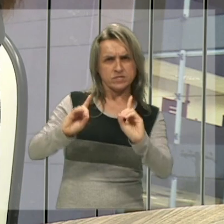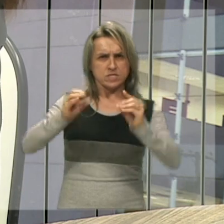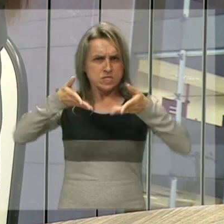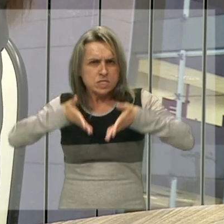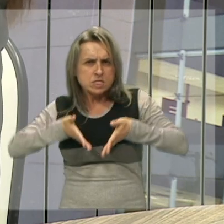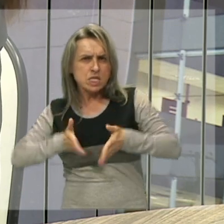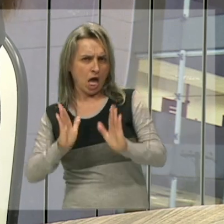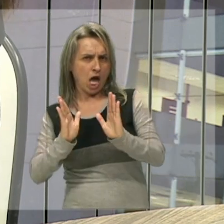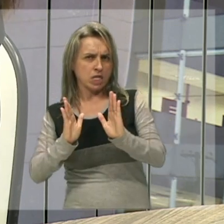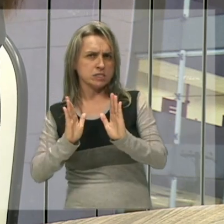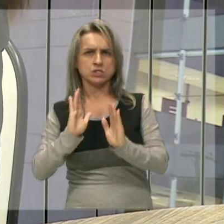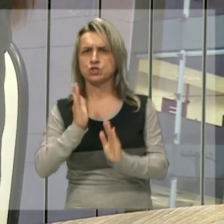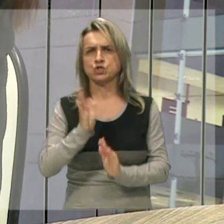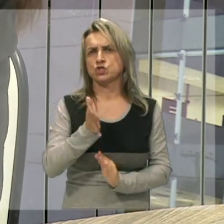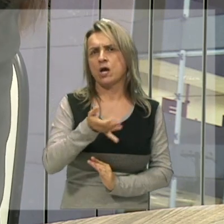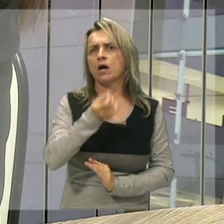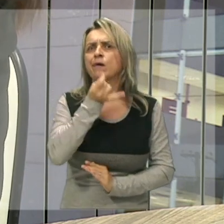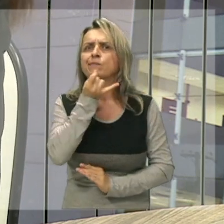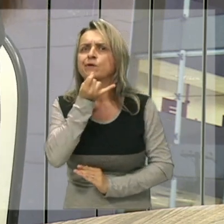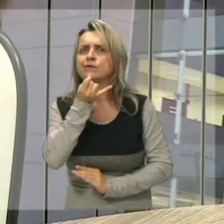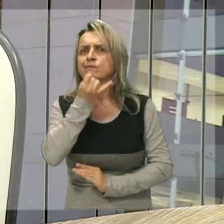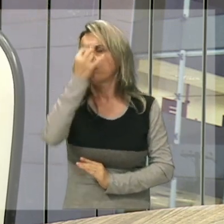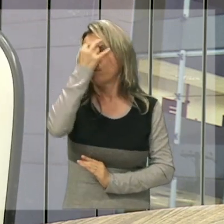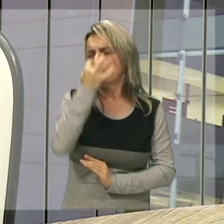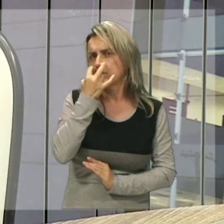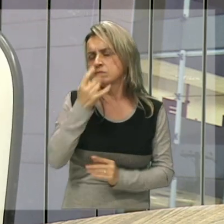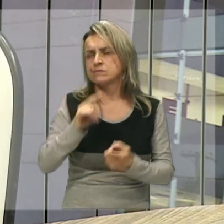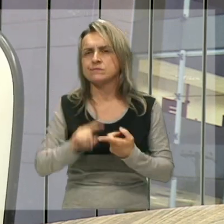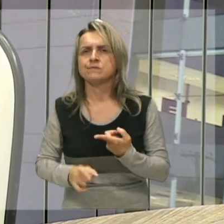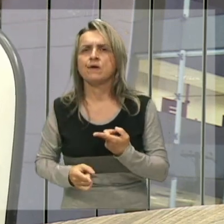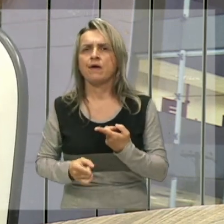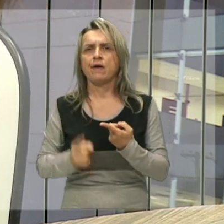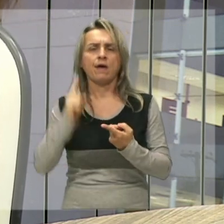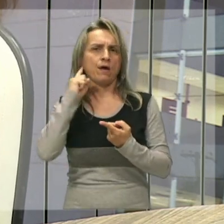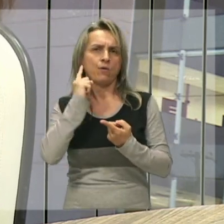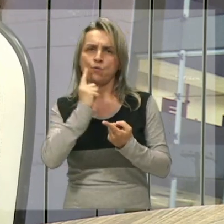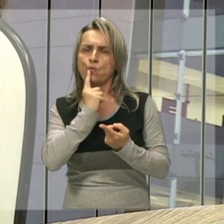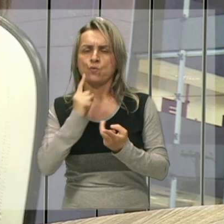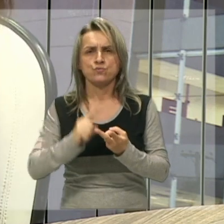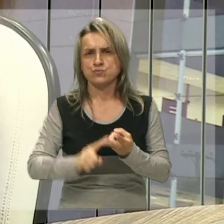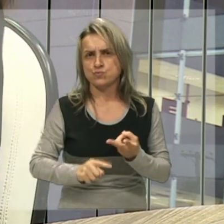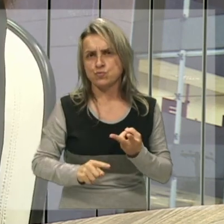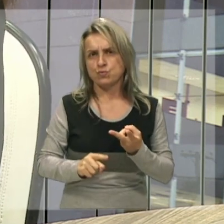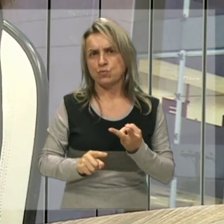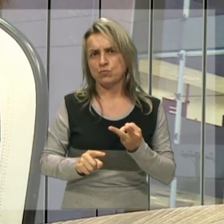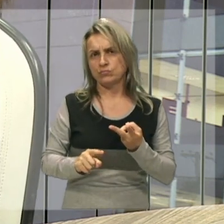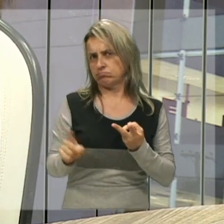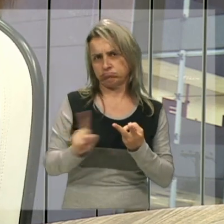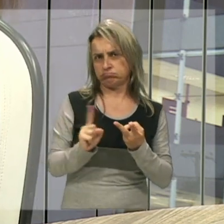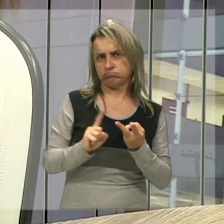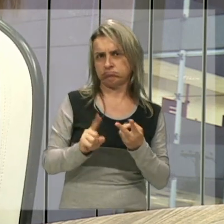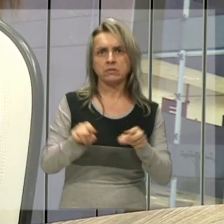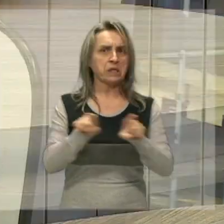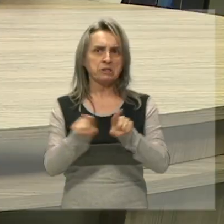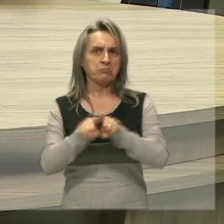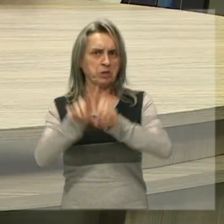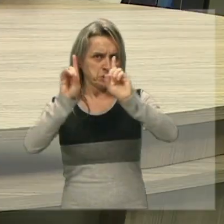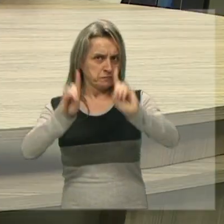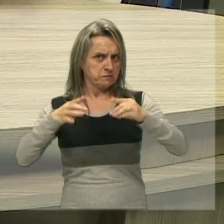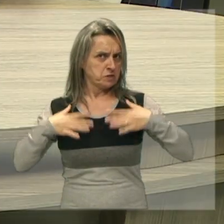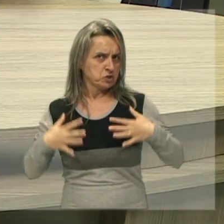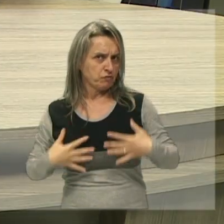congênitas, como no caso, por exemplo, às vezes de uma cegueira, às vezes da surdez, mas a deficiência física,